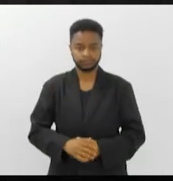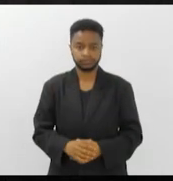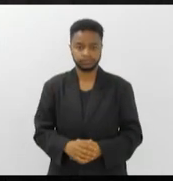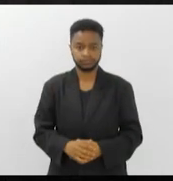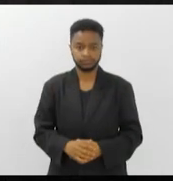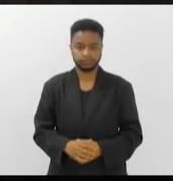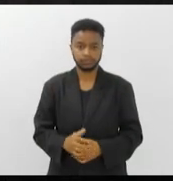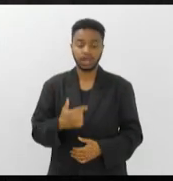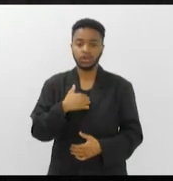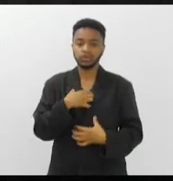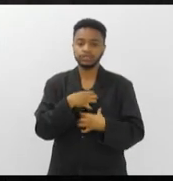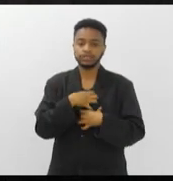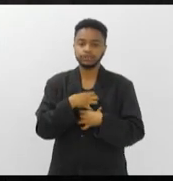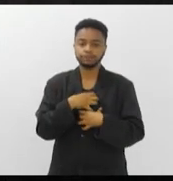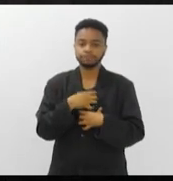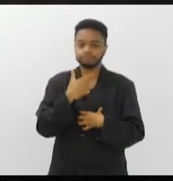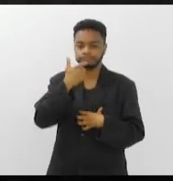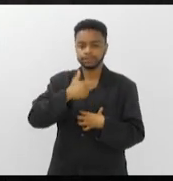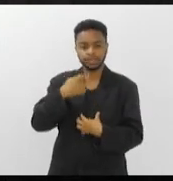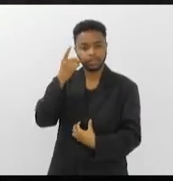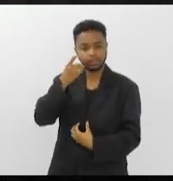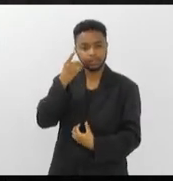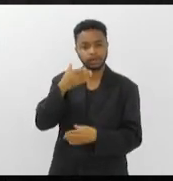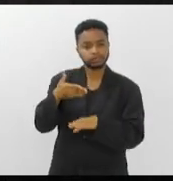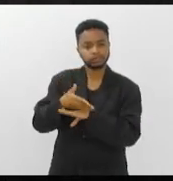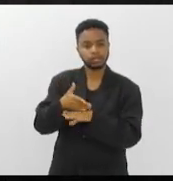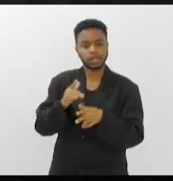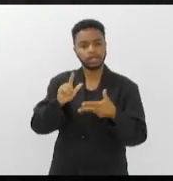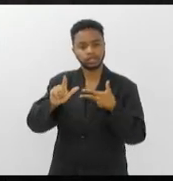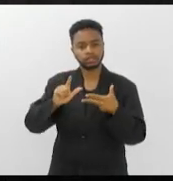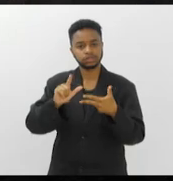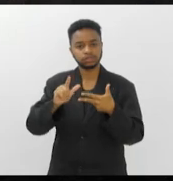Eu me sinto como deputado, como parte do legislativo,